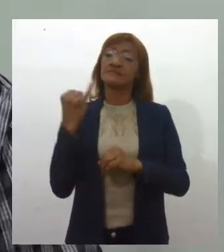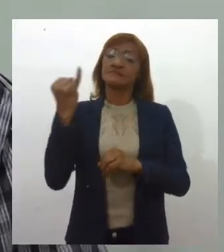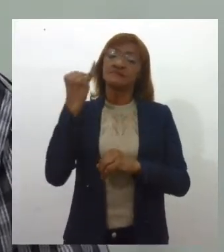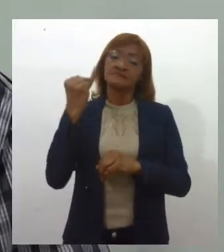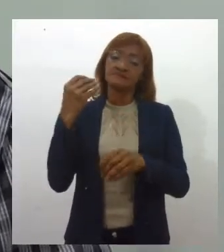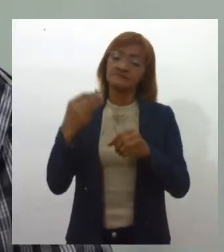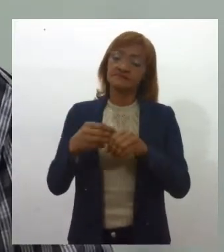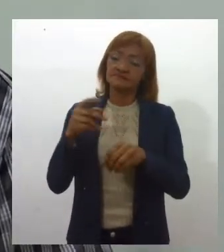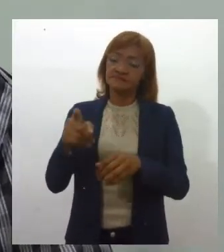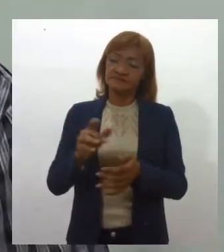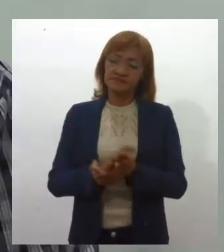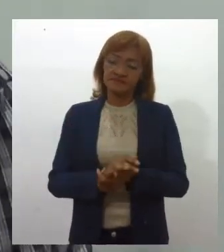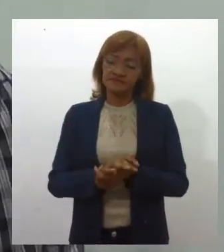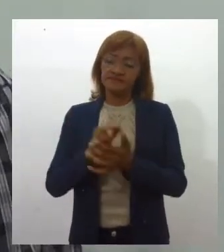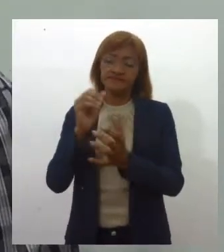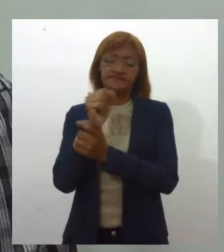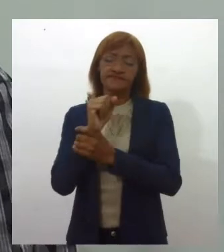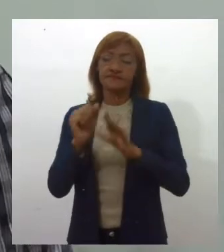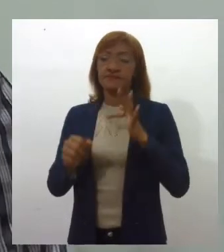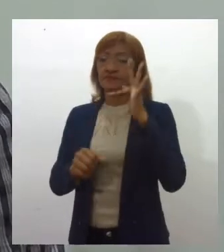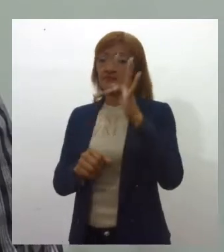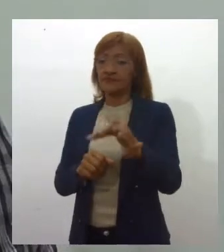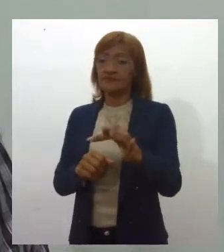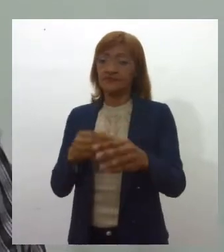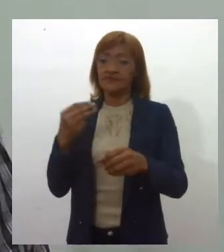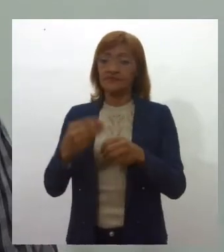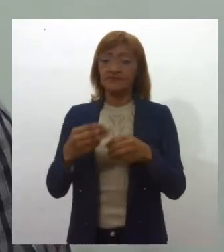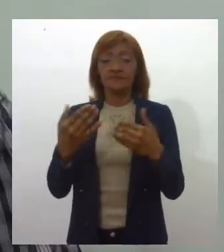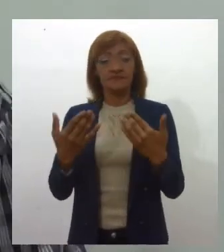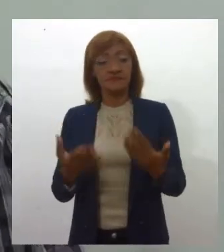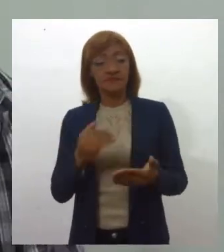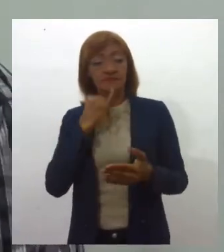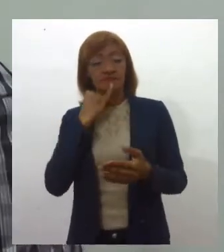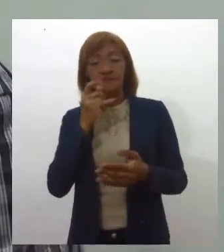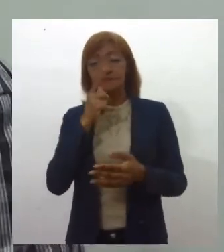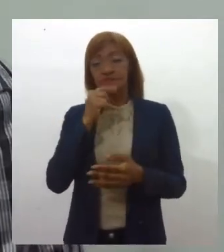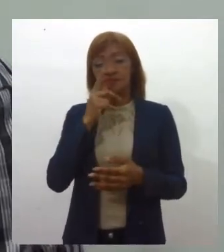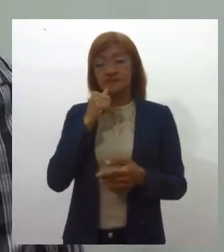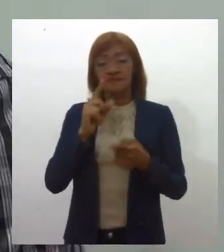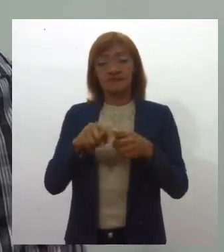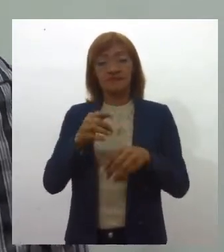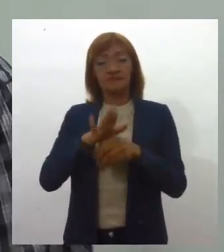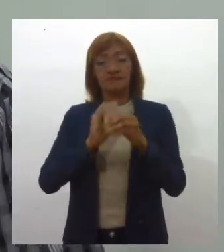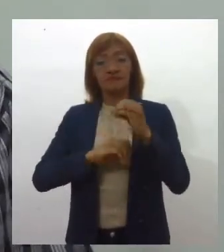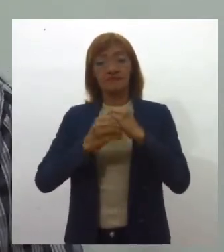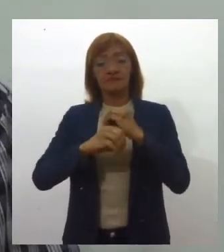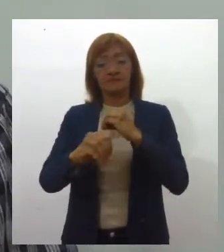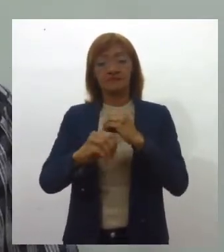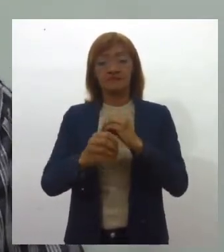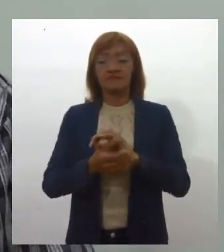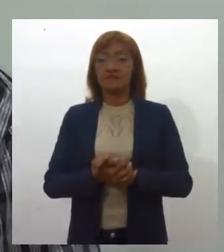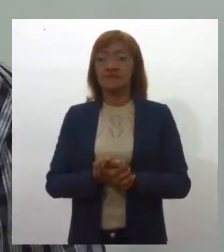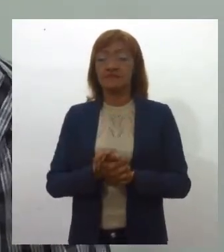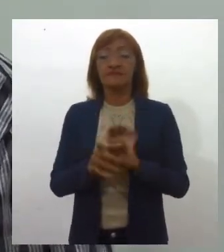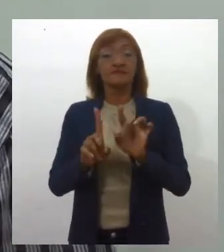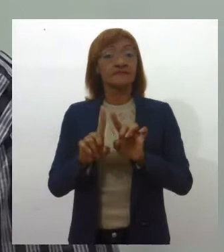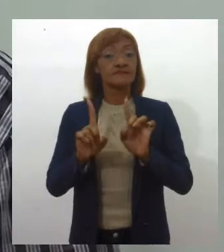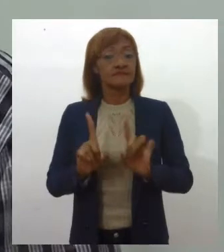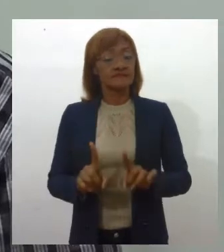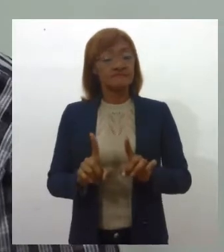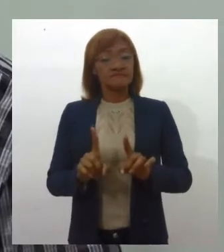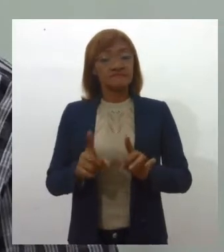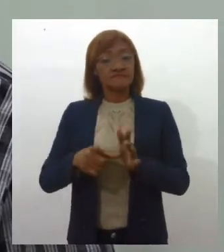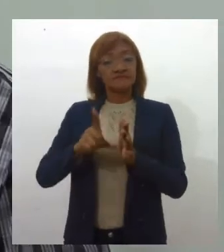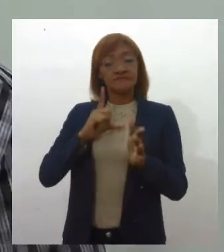estamos garantindo o futuro de Itabaiana, tanto no abastecimento de água como esgotamento sanitário. Para isso, nós precisamos